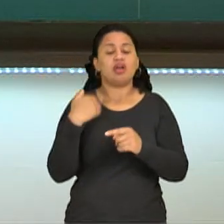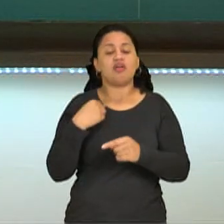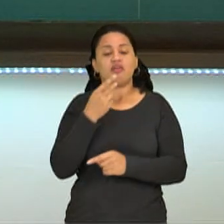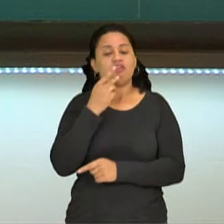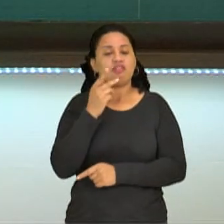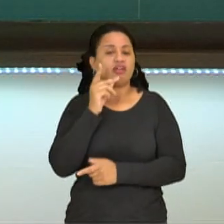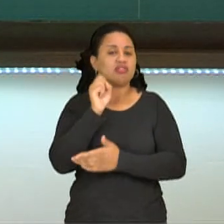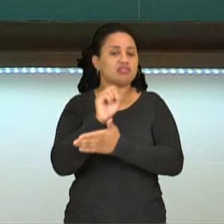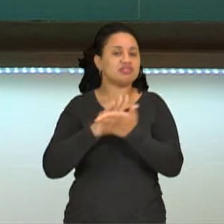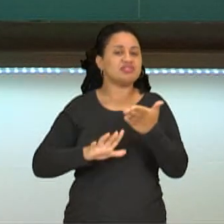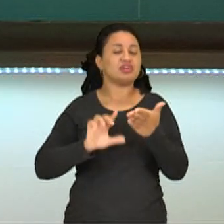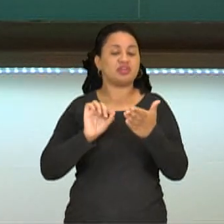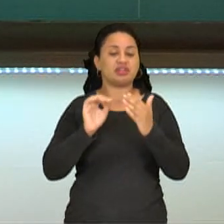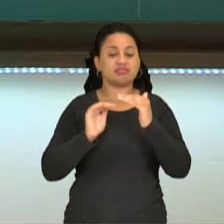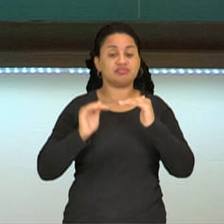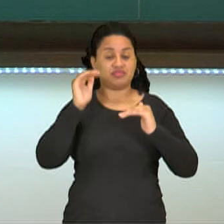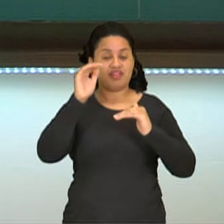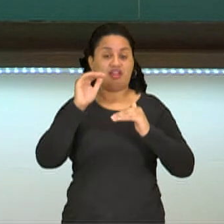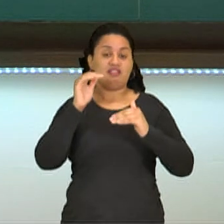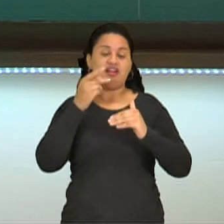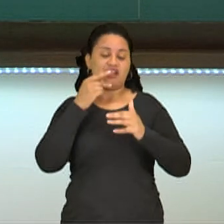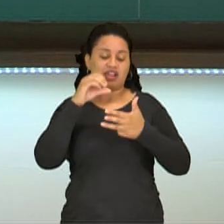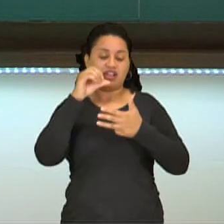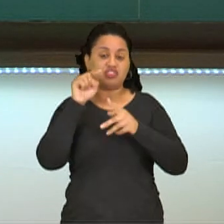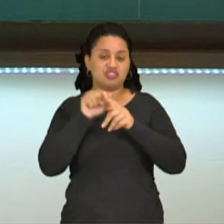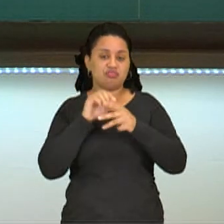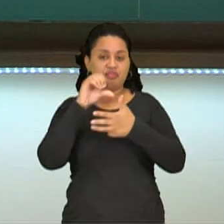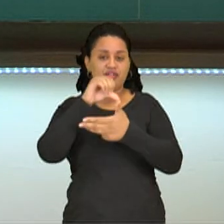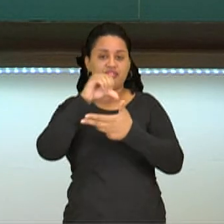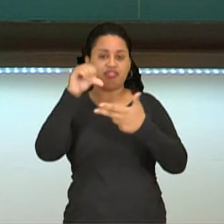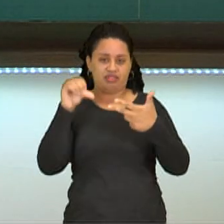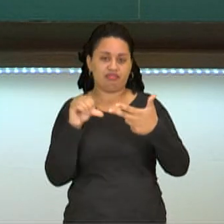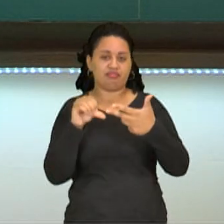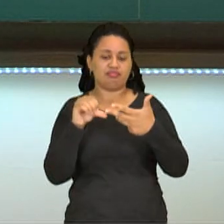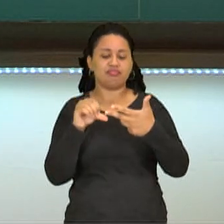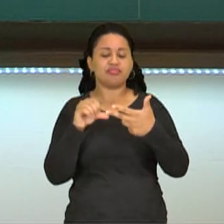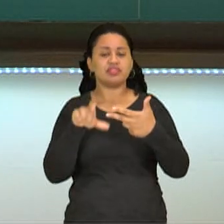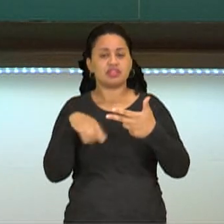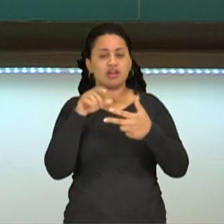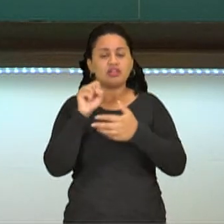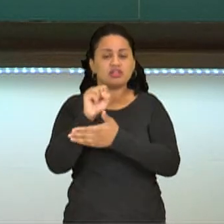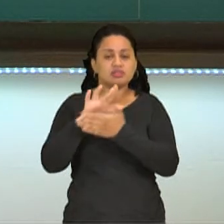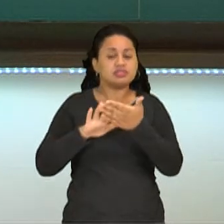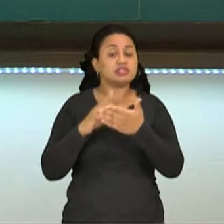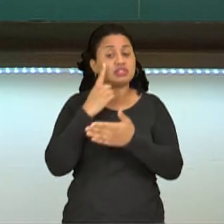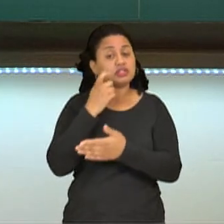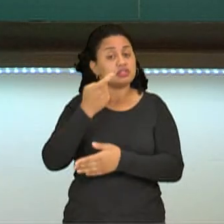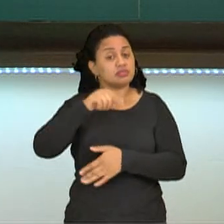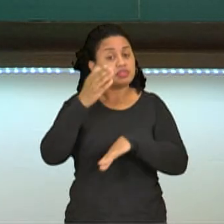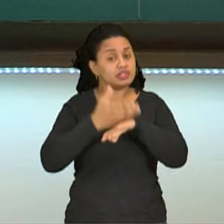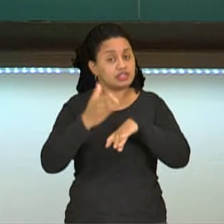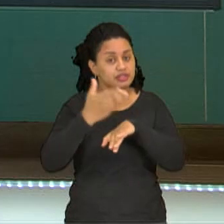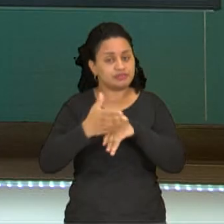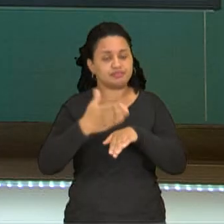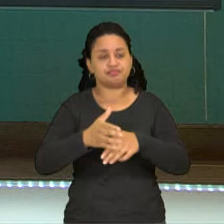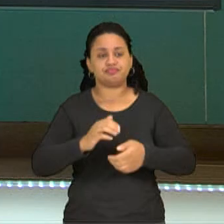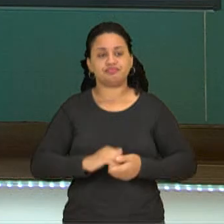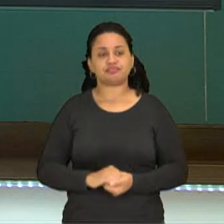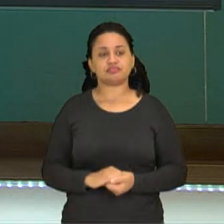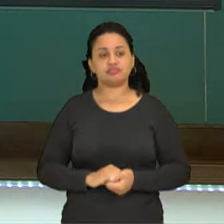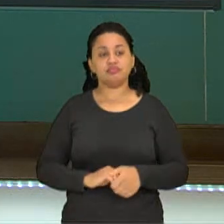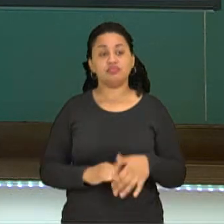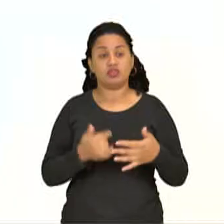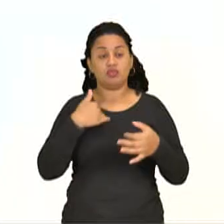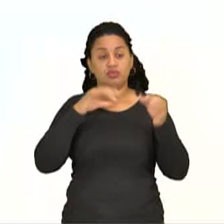que é um exercício nível Enem, então já é um exercício muito interessante para vocês irem treinando. Então vamos lá,